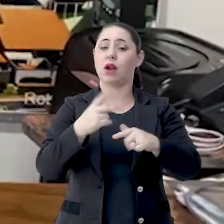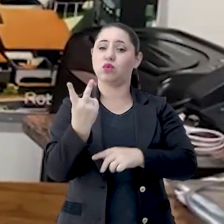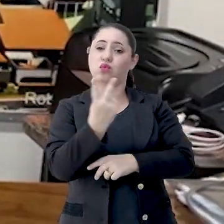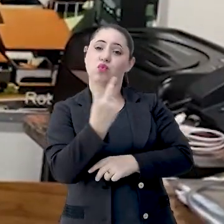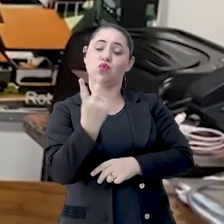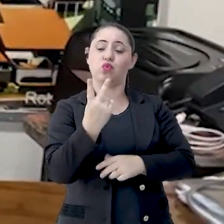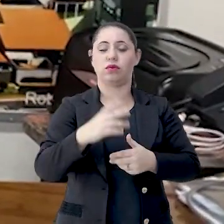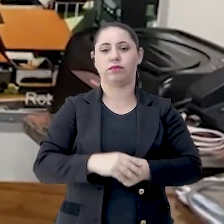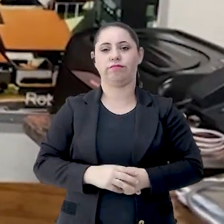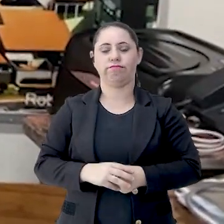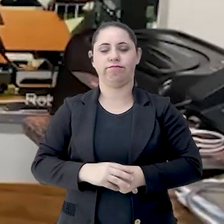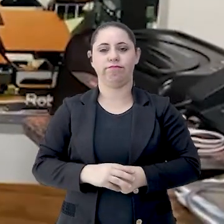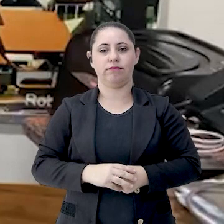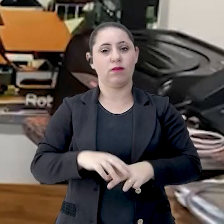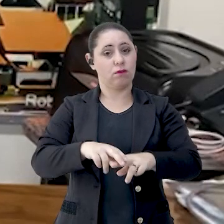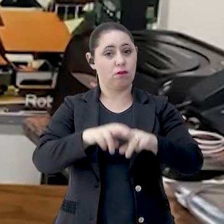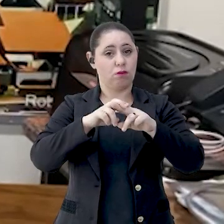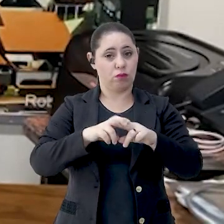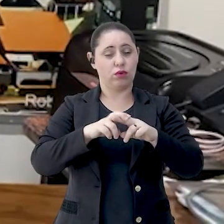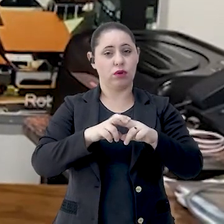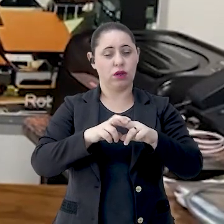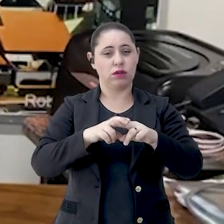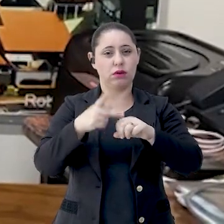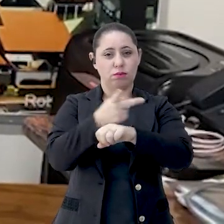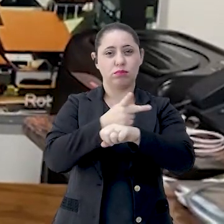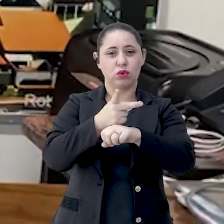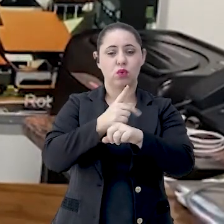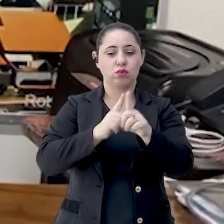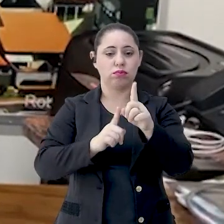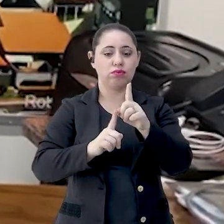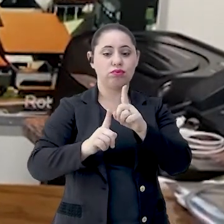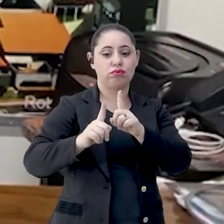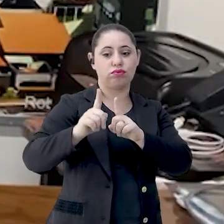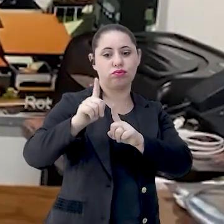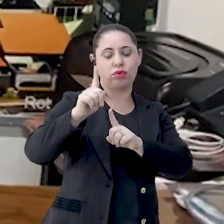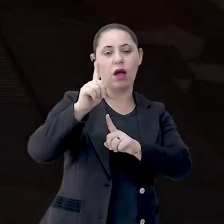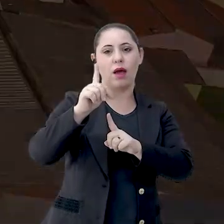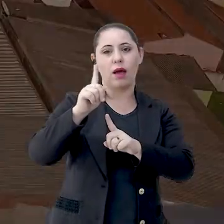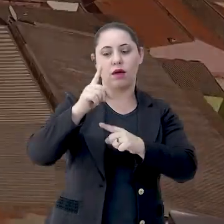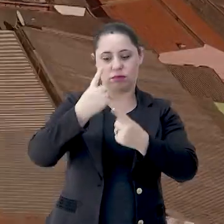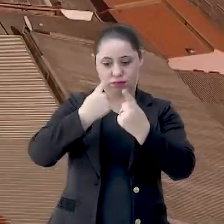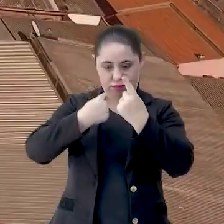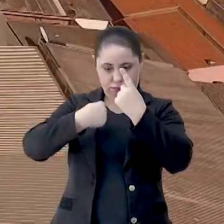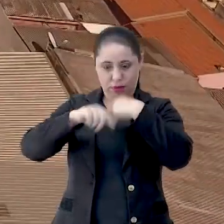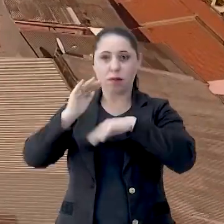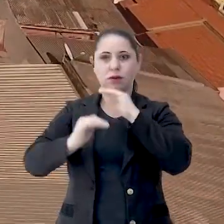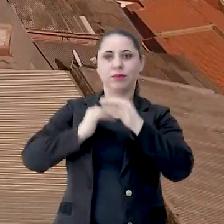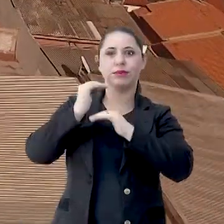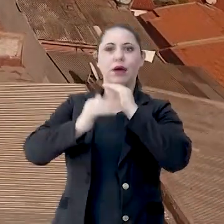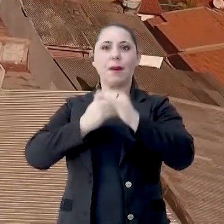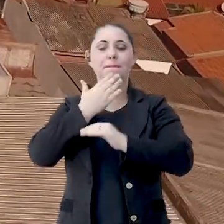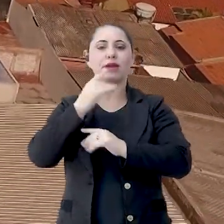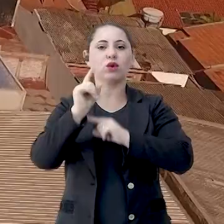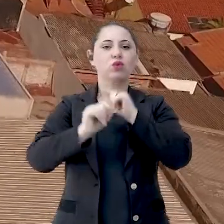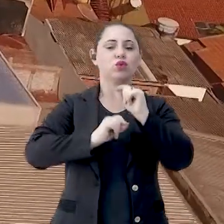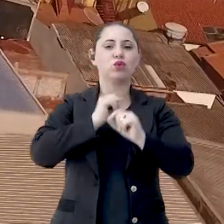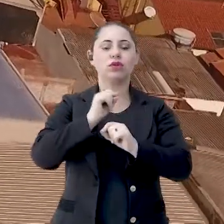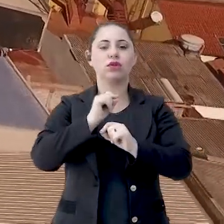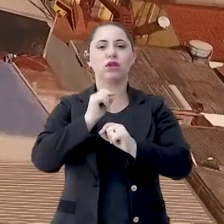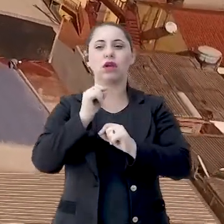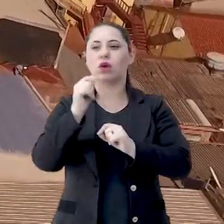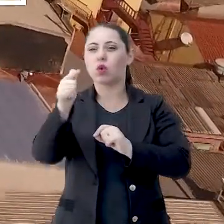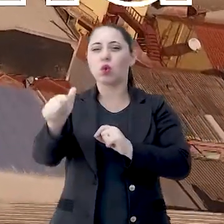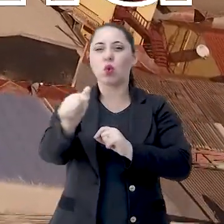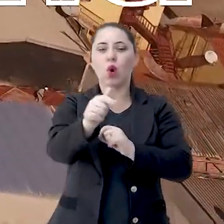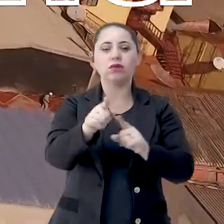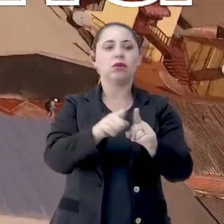Covid-19 e o plano de recuperação e desenvolvimento econômico. Sidrolândia tem a segunda maior arrecadação